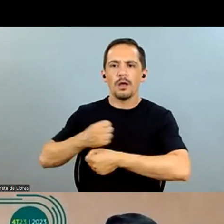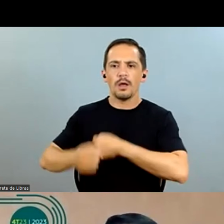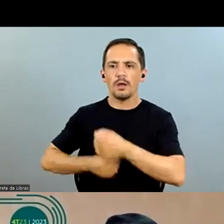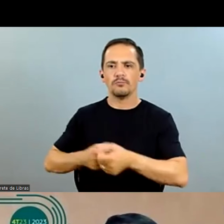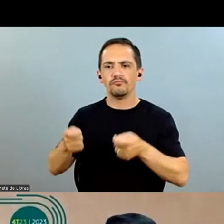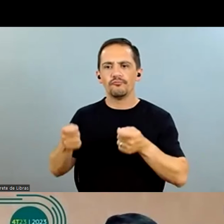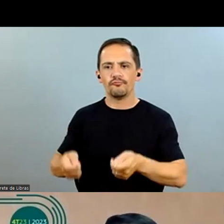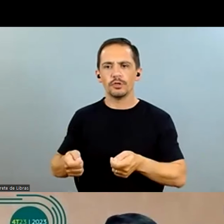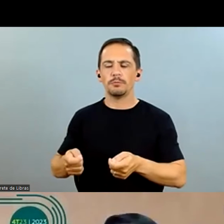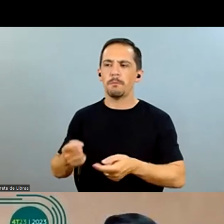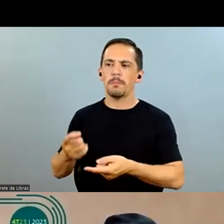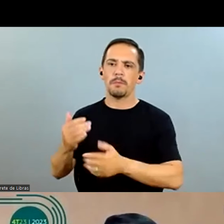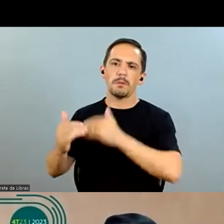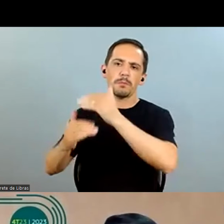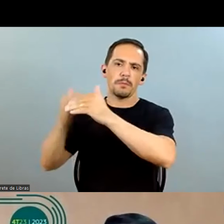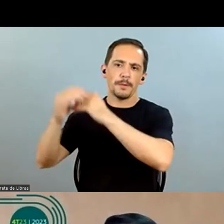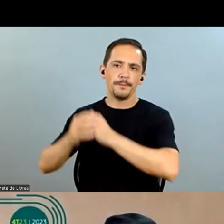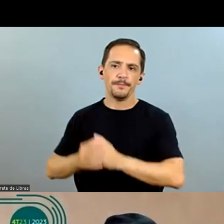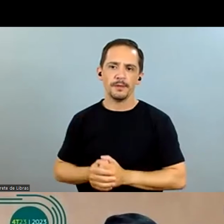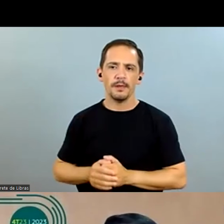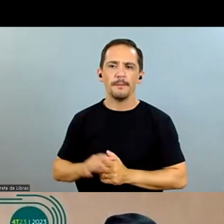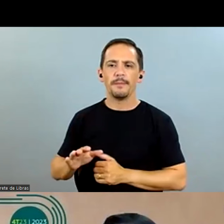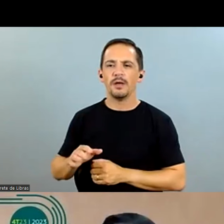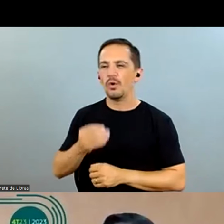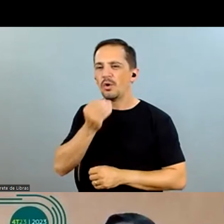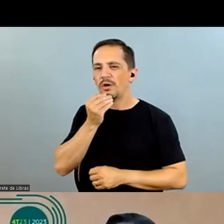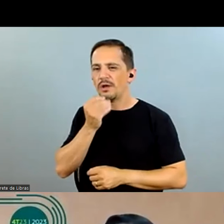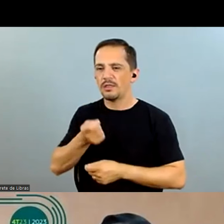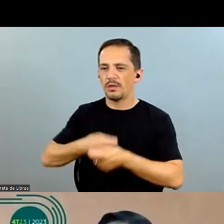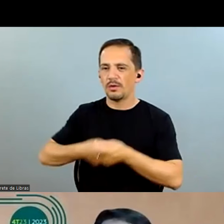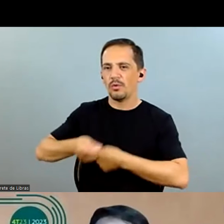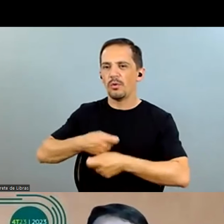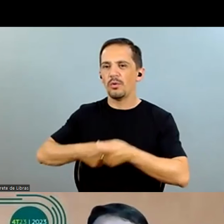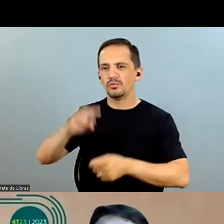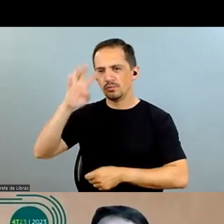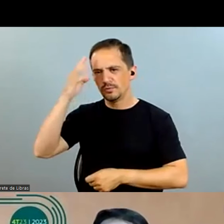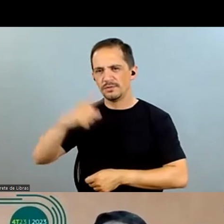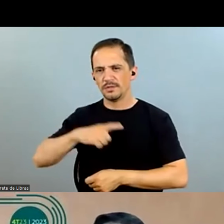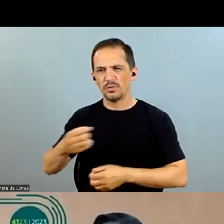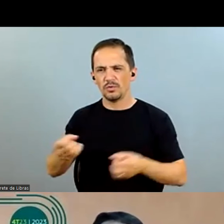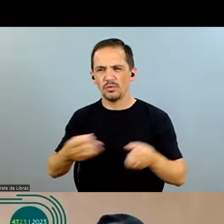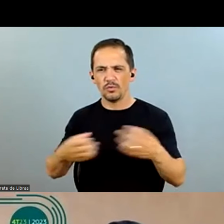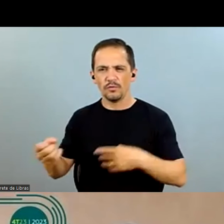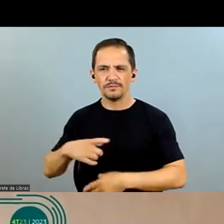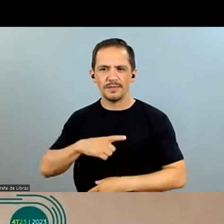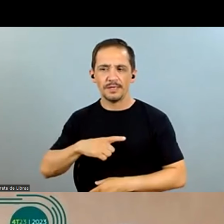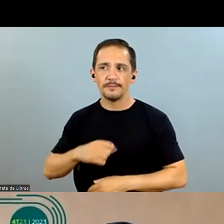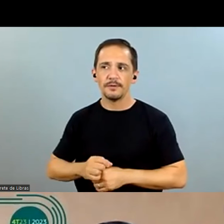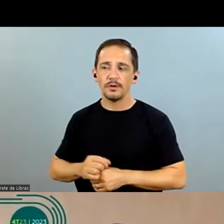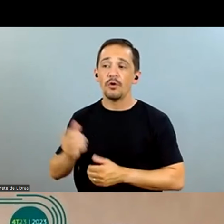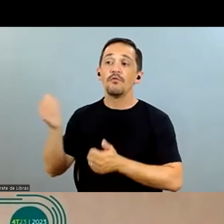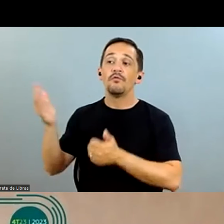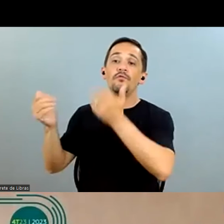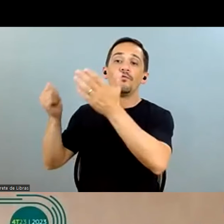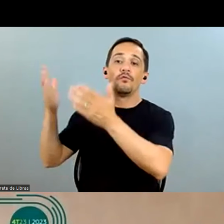no cenário externo de novas possibilidades de negócios novas teses é novas soluções no cenário externo o que temos no cenário externo de